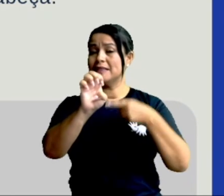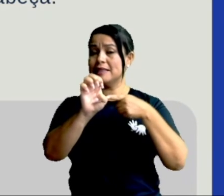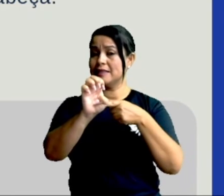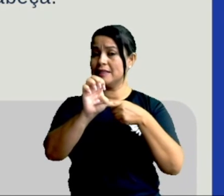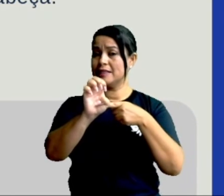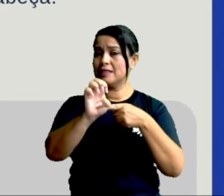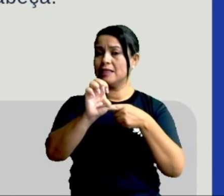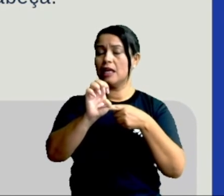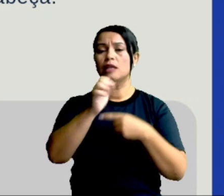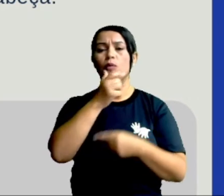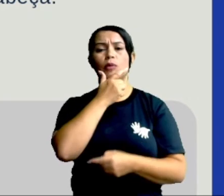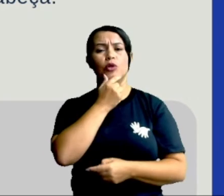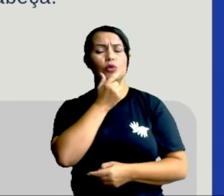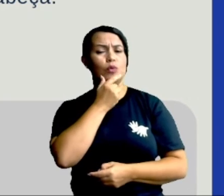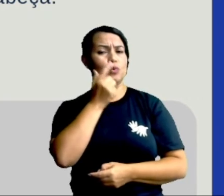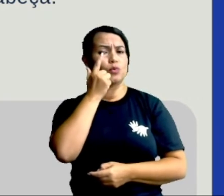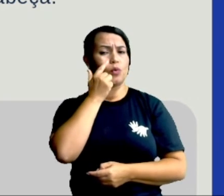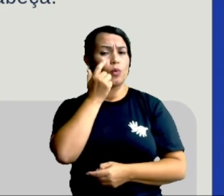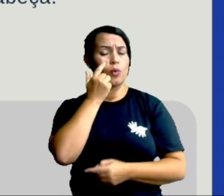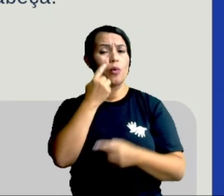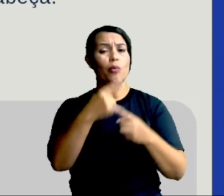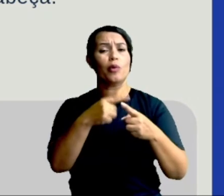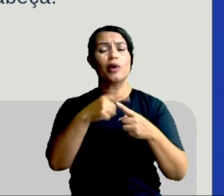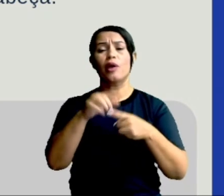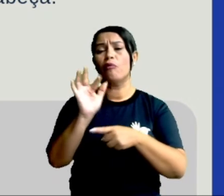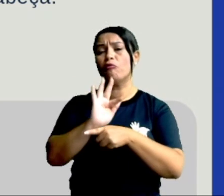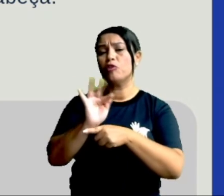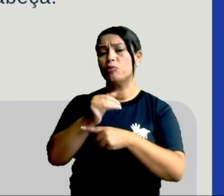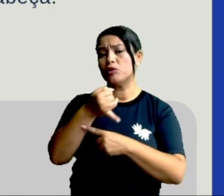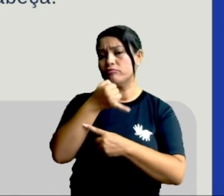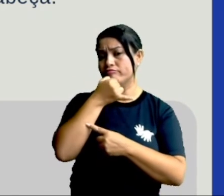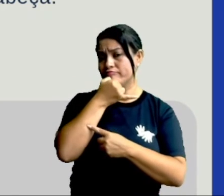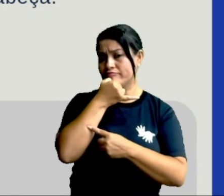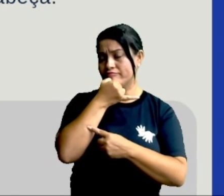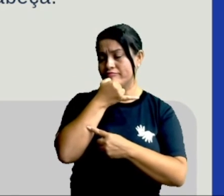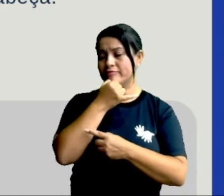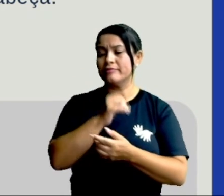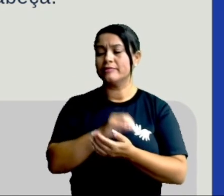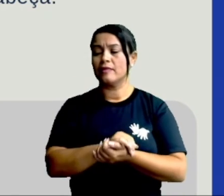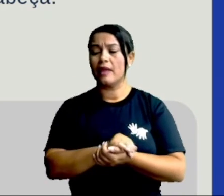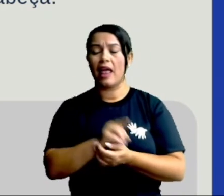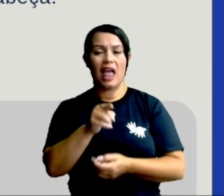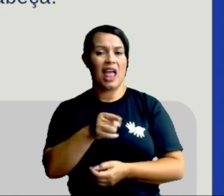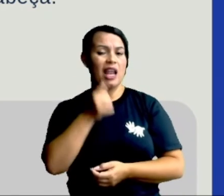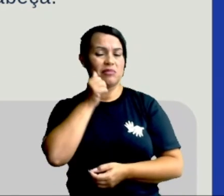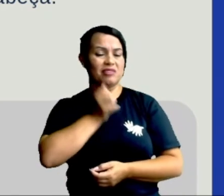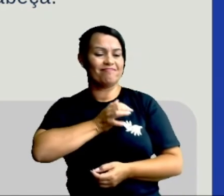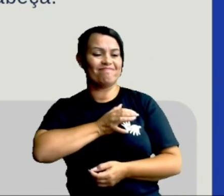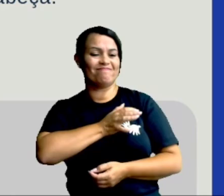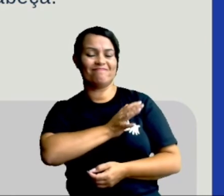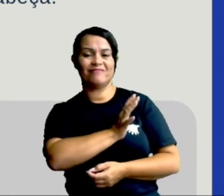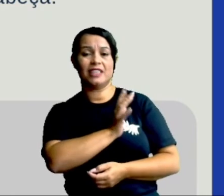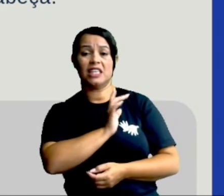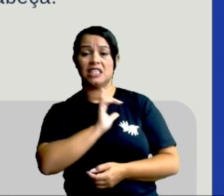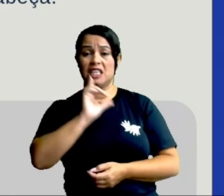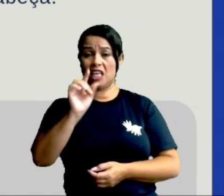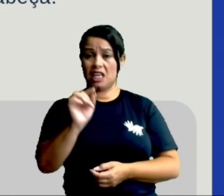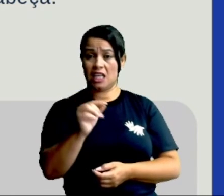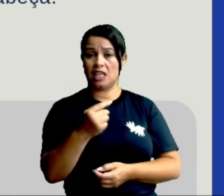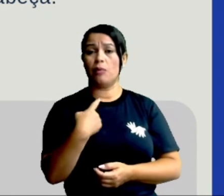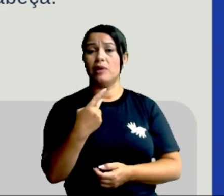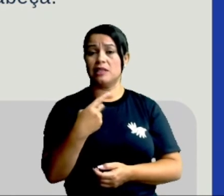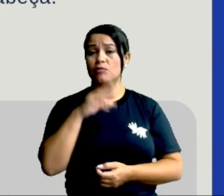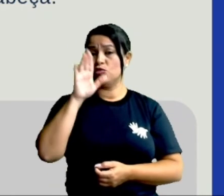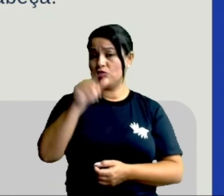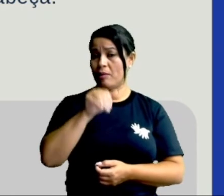diz, Júlio chorou porque o filme era triste. Aí tem, ela não quer sair, então precisamos